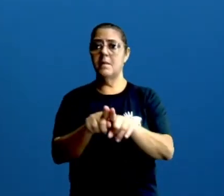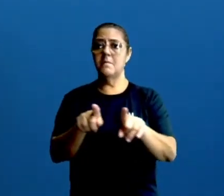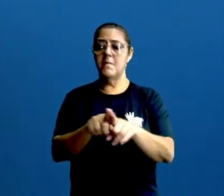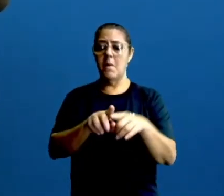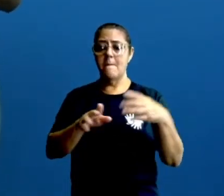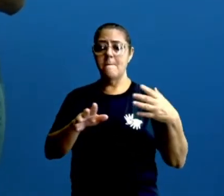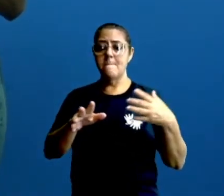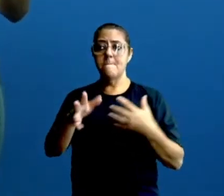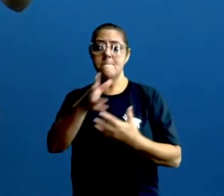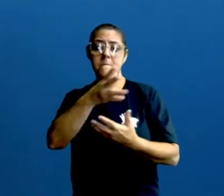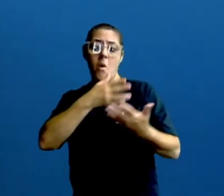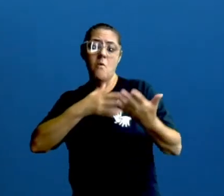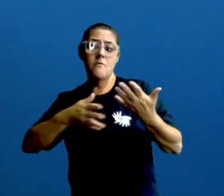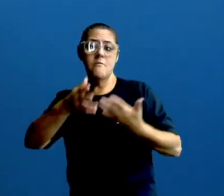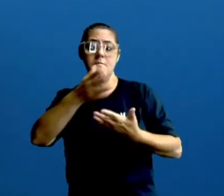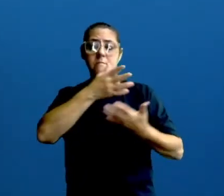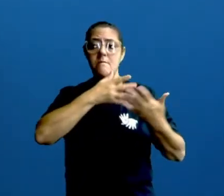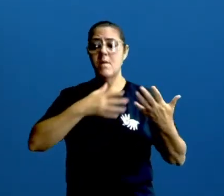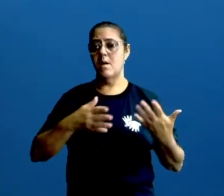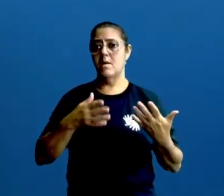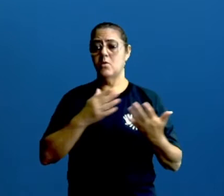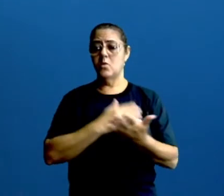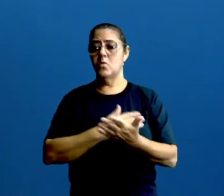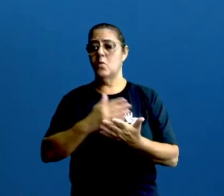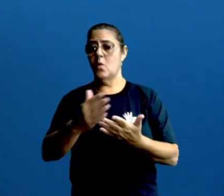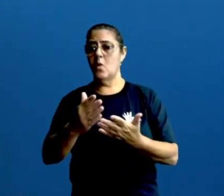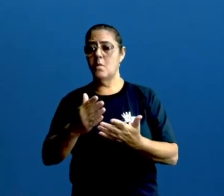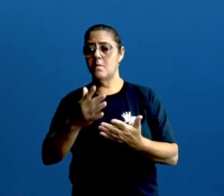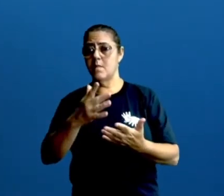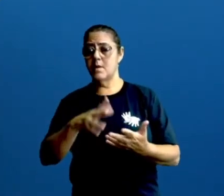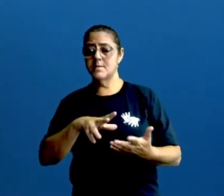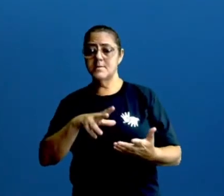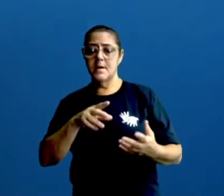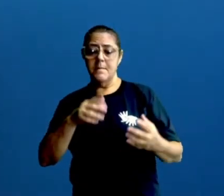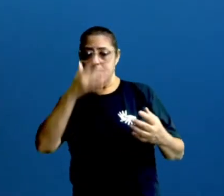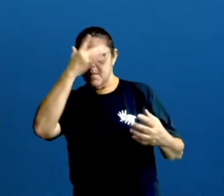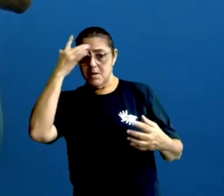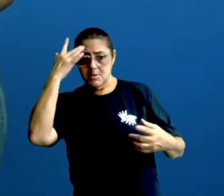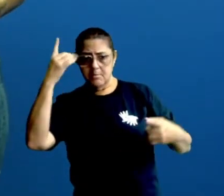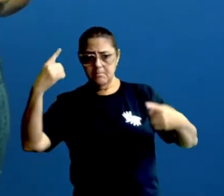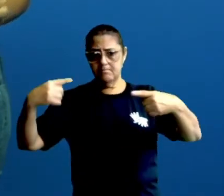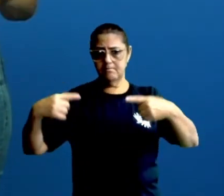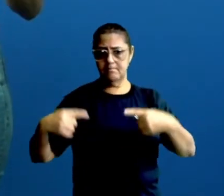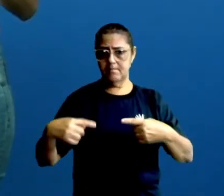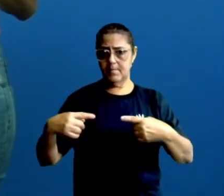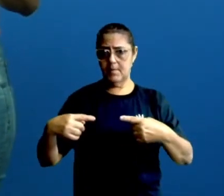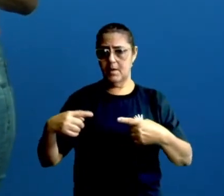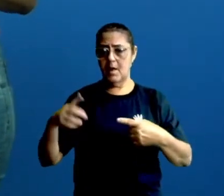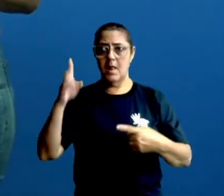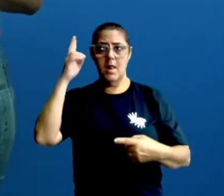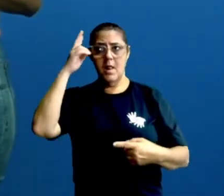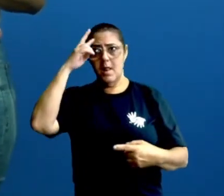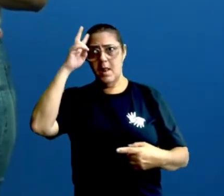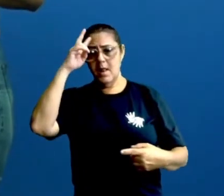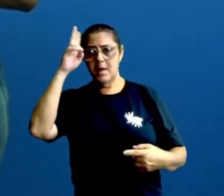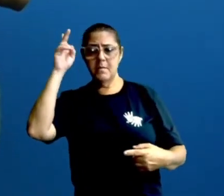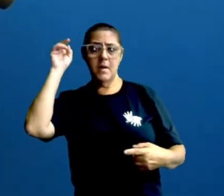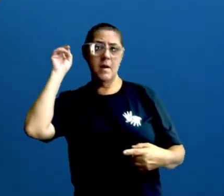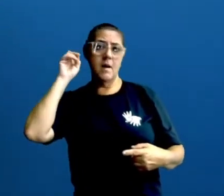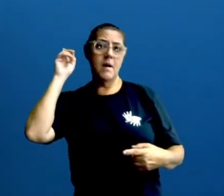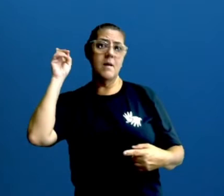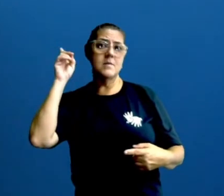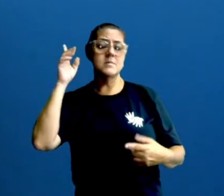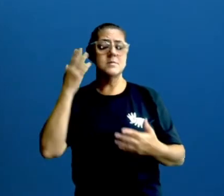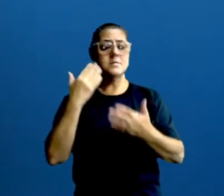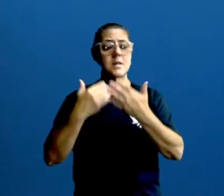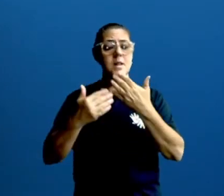movimentos, eles se dão ou começam a ter suas conspirações lá no seminário de Olinda. Sabe aquele